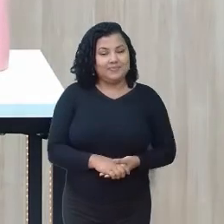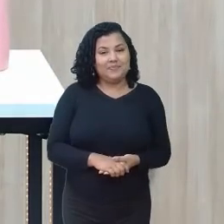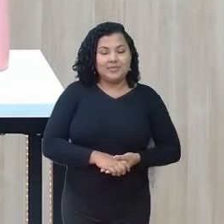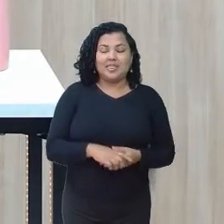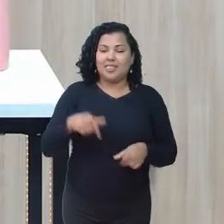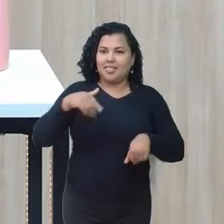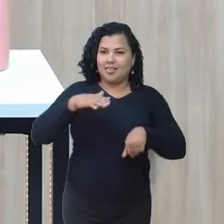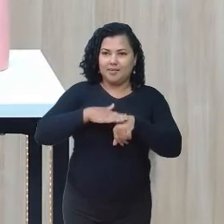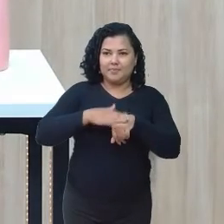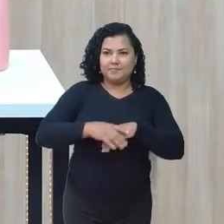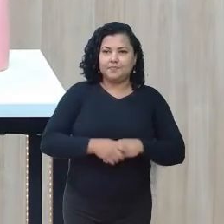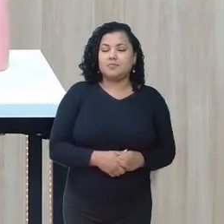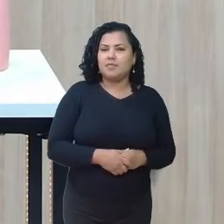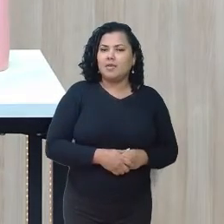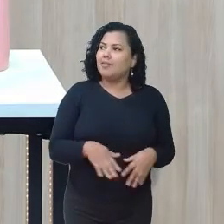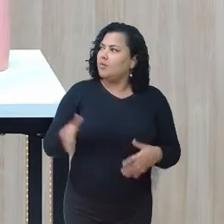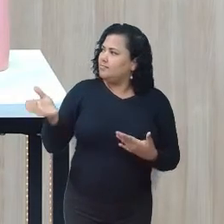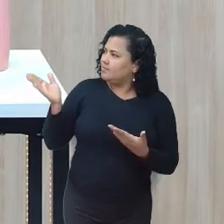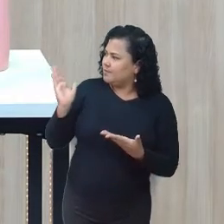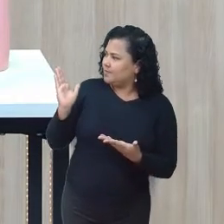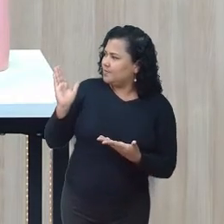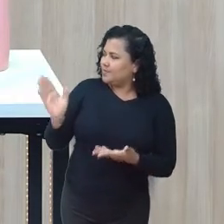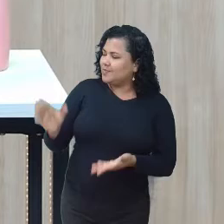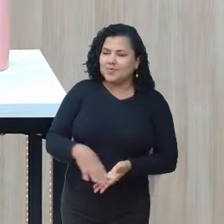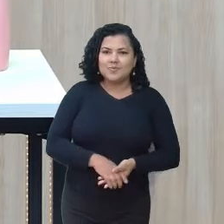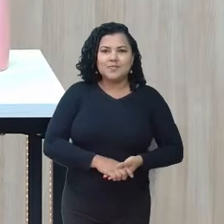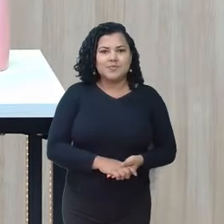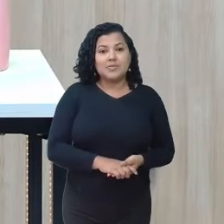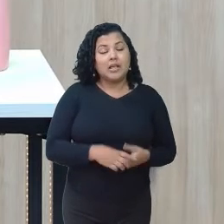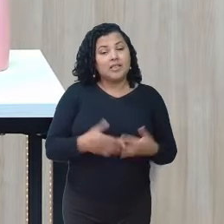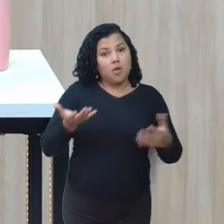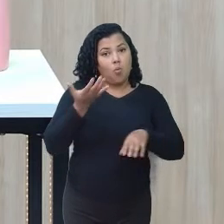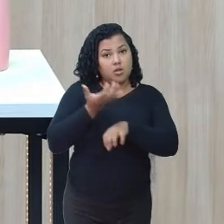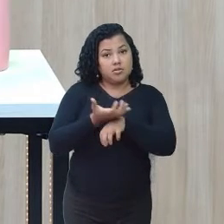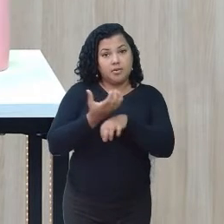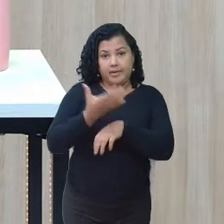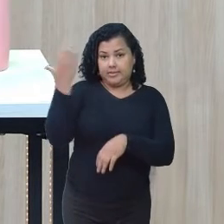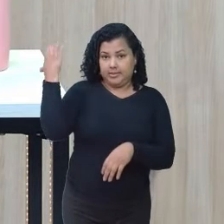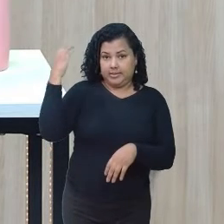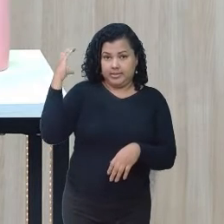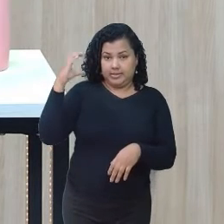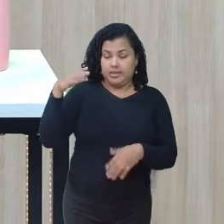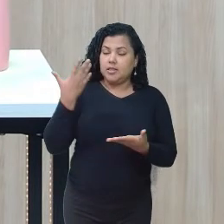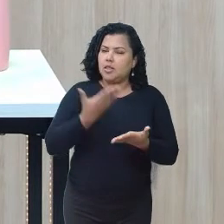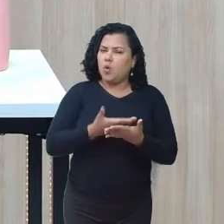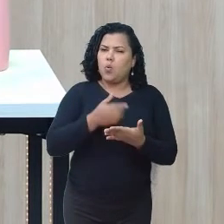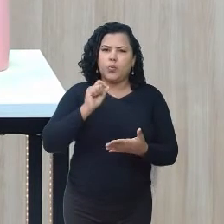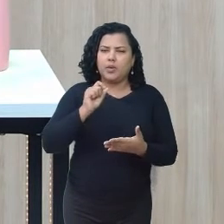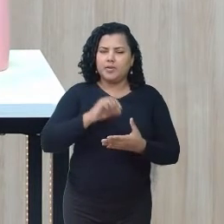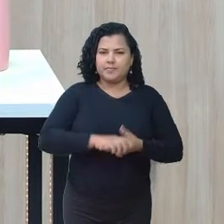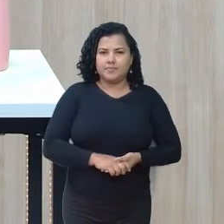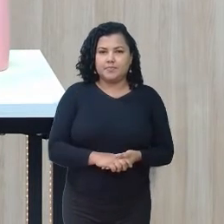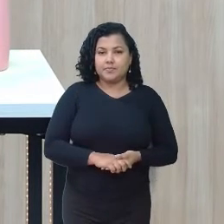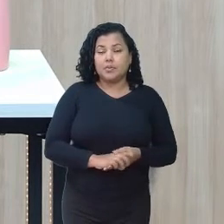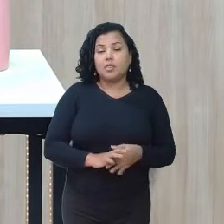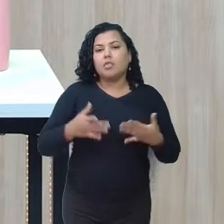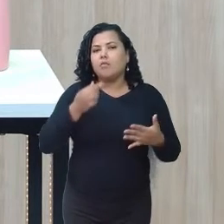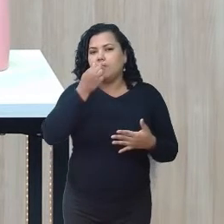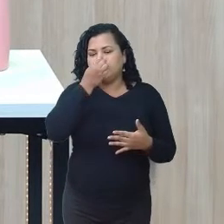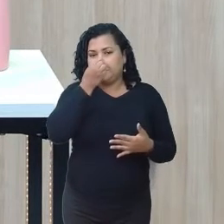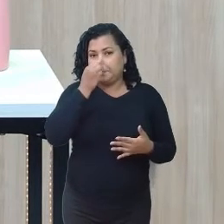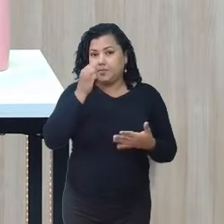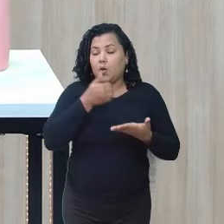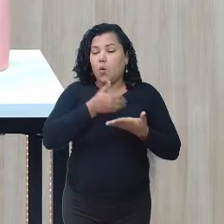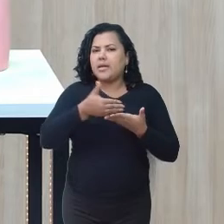nesse momento. Então, aqui nós temos a nossa aula de ciências. Vai ser uma aula que vamos dar início